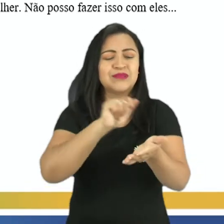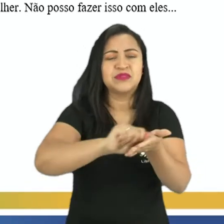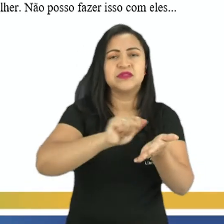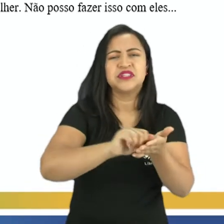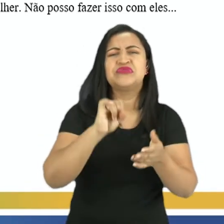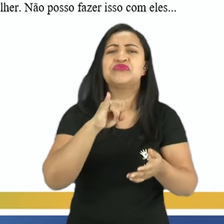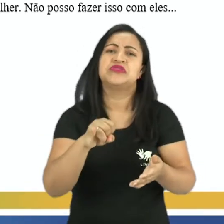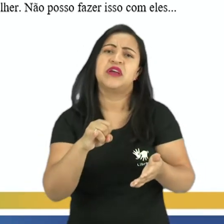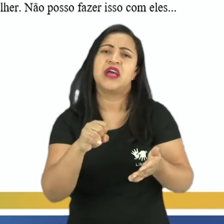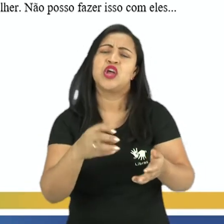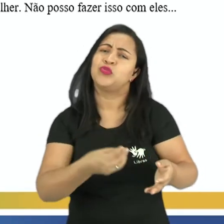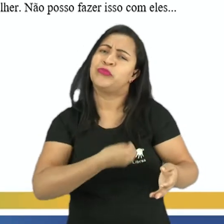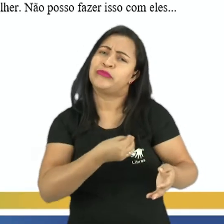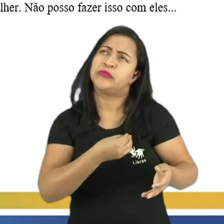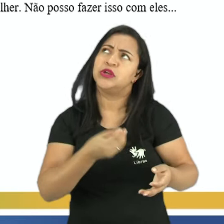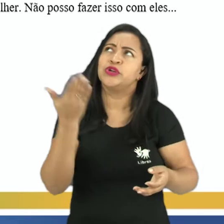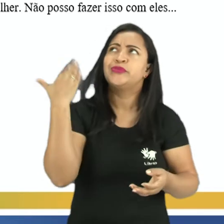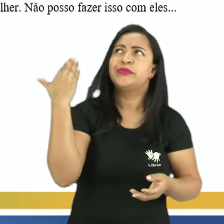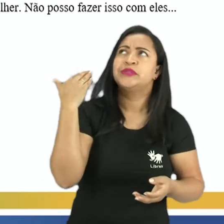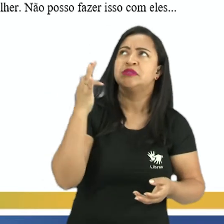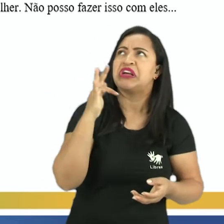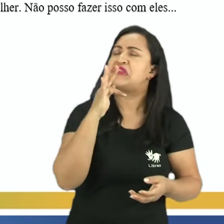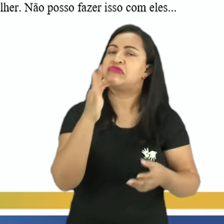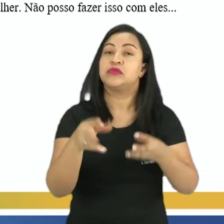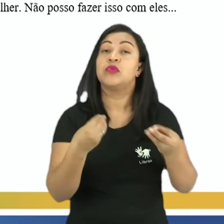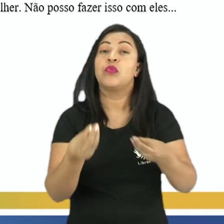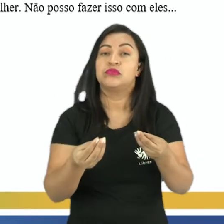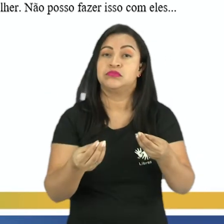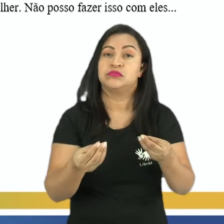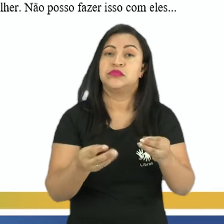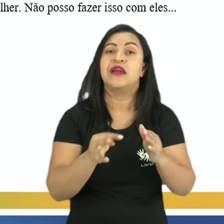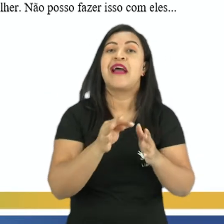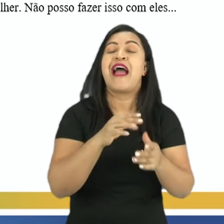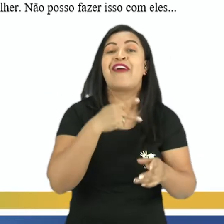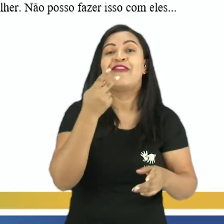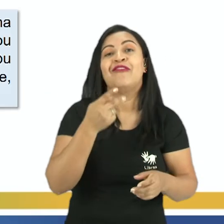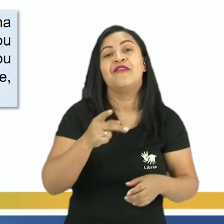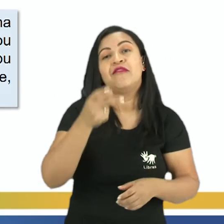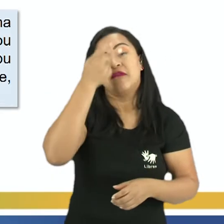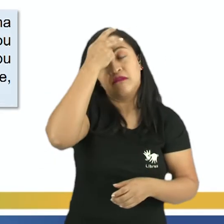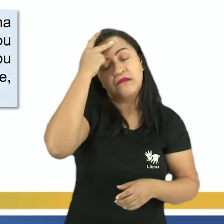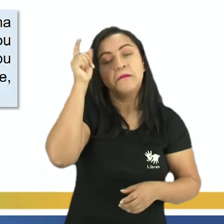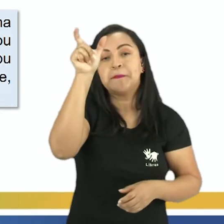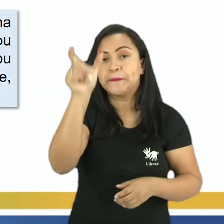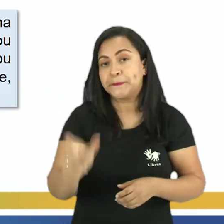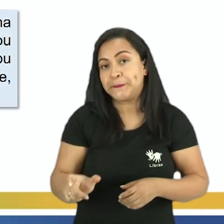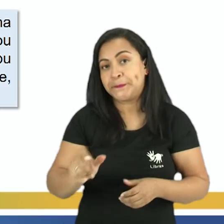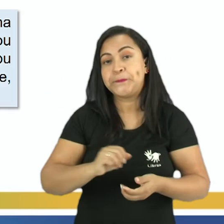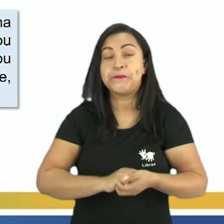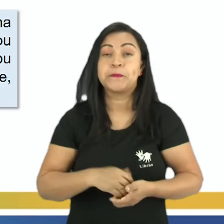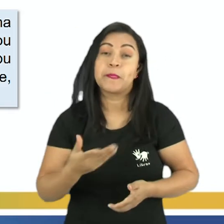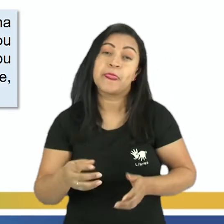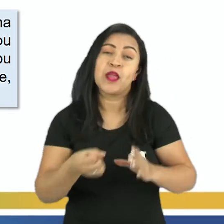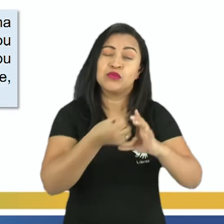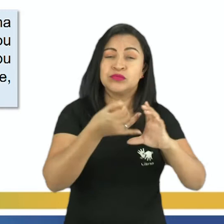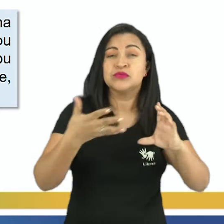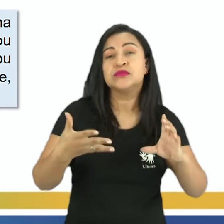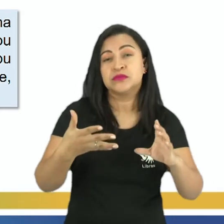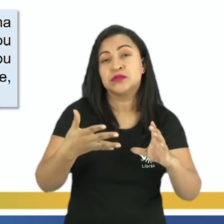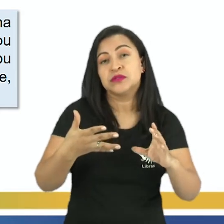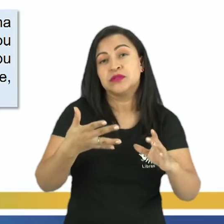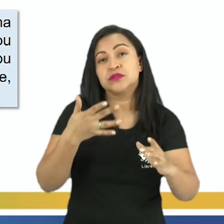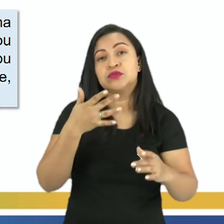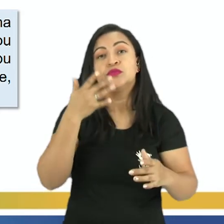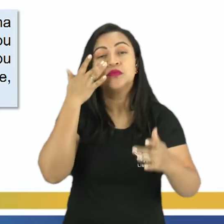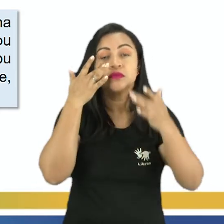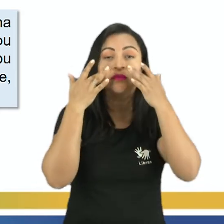presente, no passado, como que está sendo escrito o corpo do texto, a fala dos personagens, ok? E os elementos do texto dramático